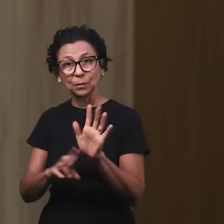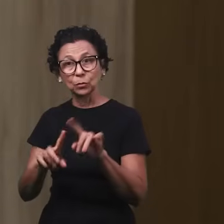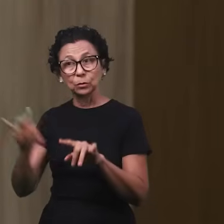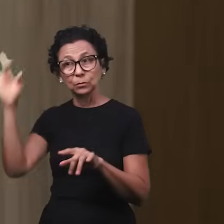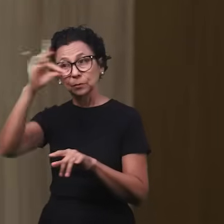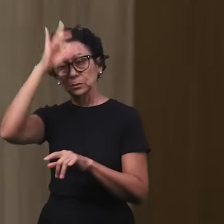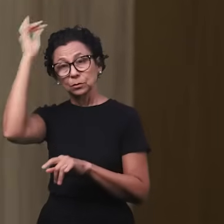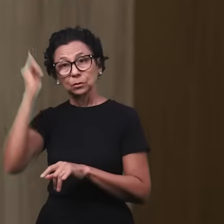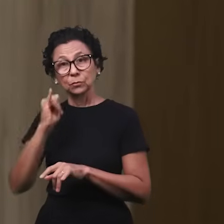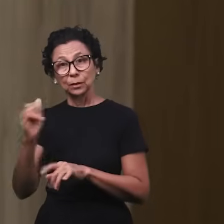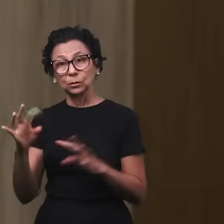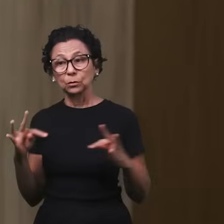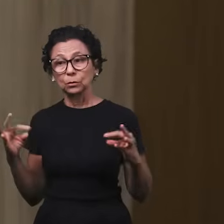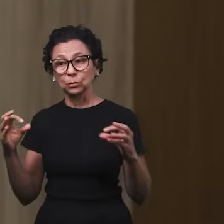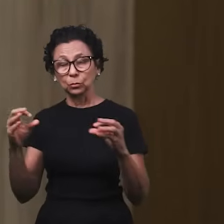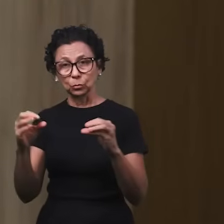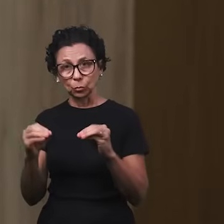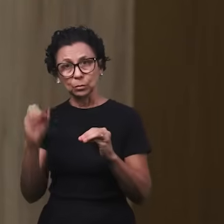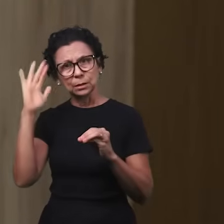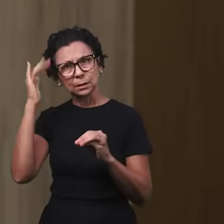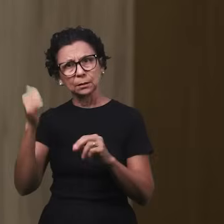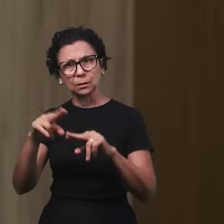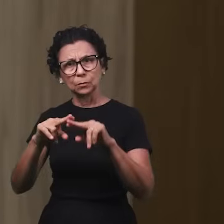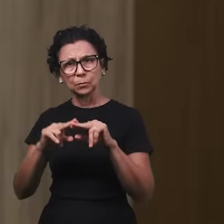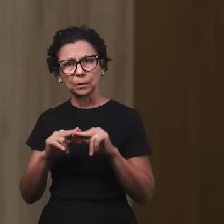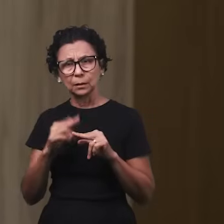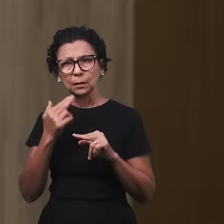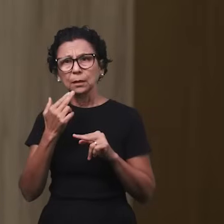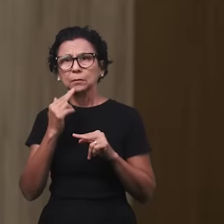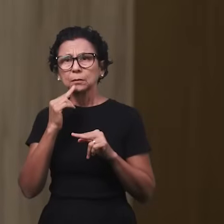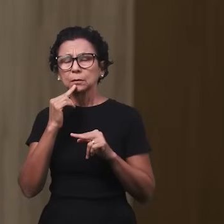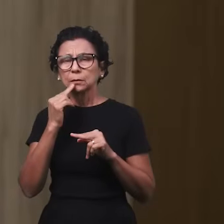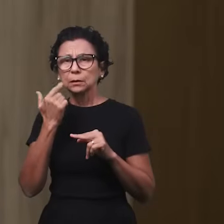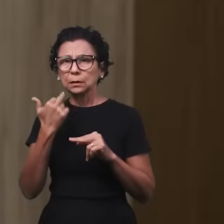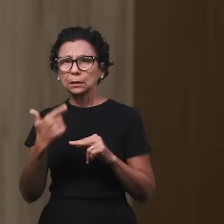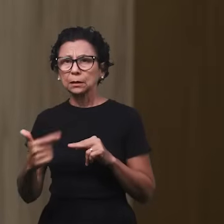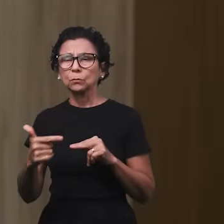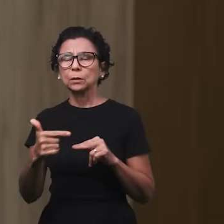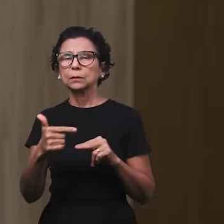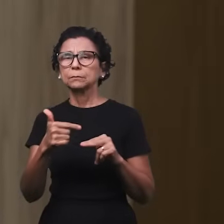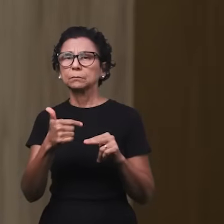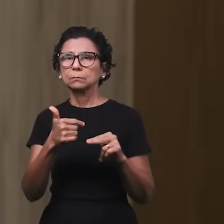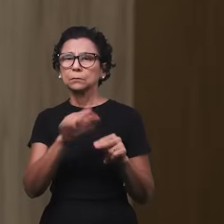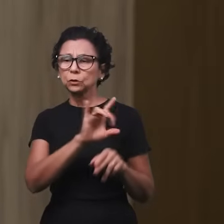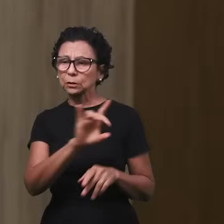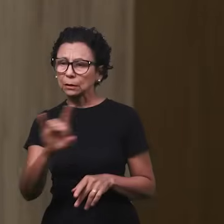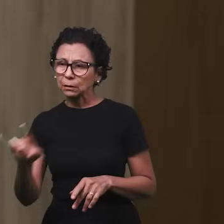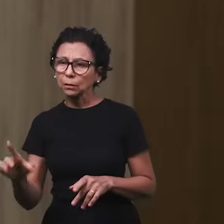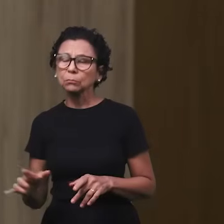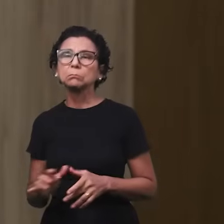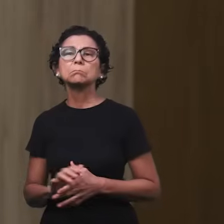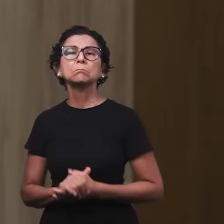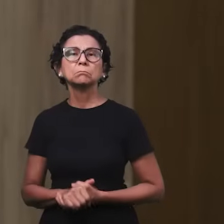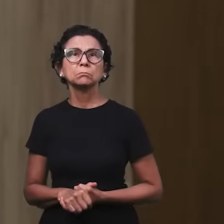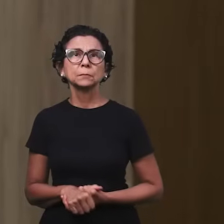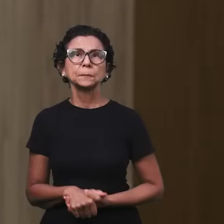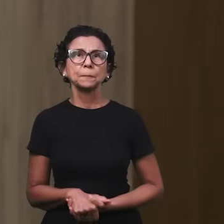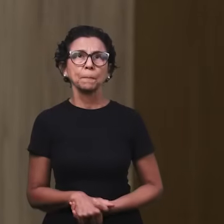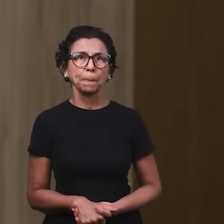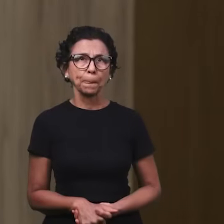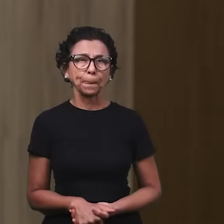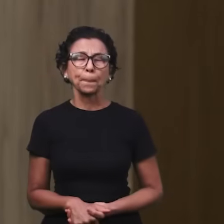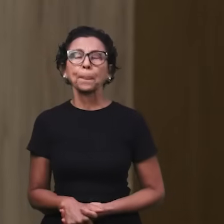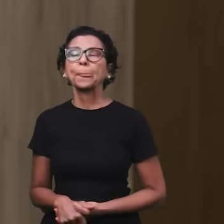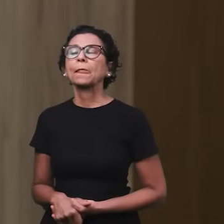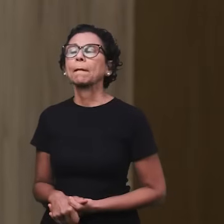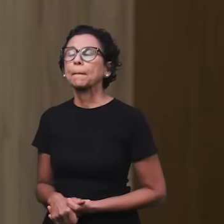sua própria língua. Então isso hoje acontece a mesma coisa. Eu disse isso hoje para os nossos pastores lá da Suíça. Vocês